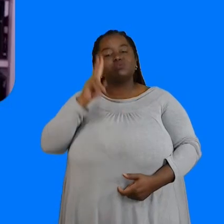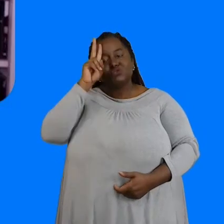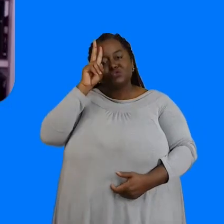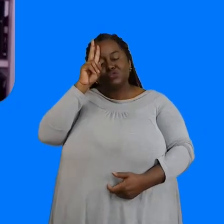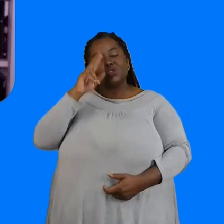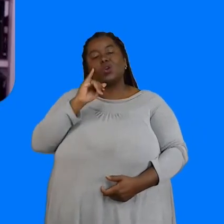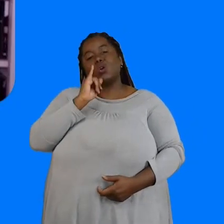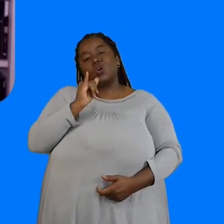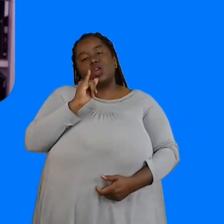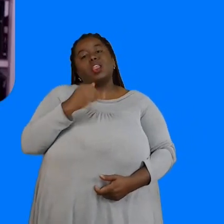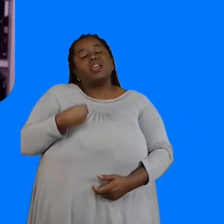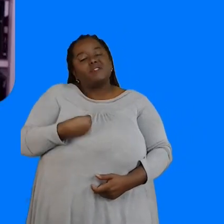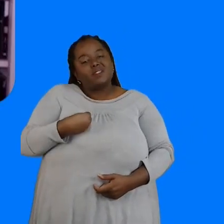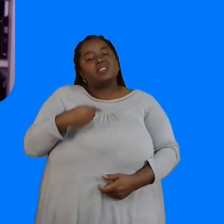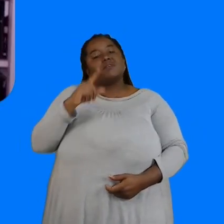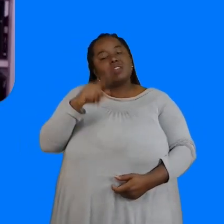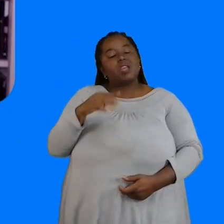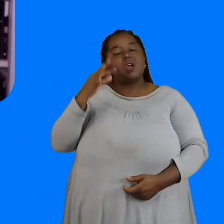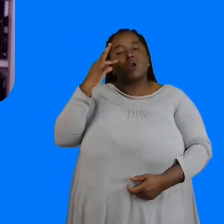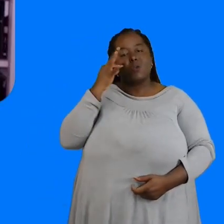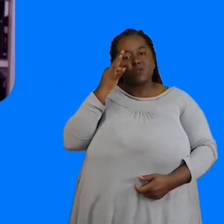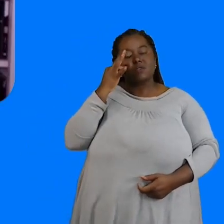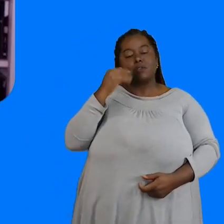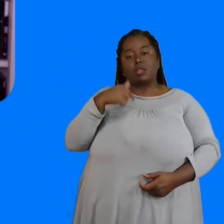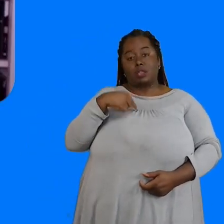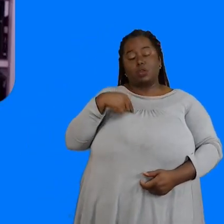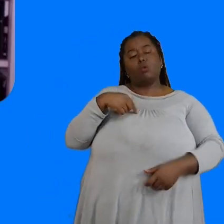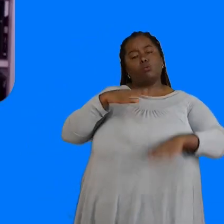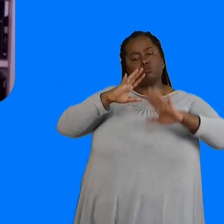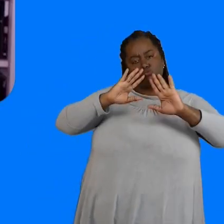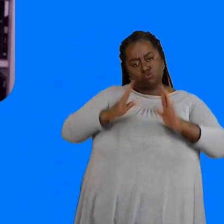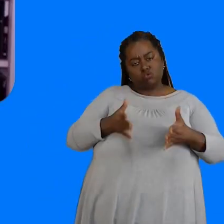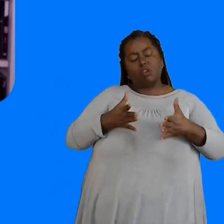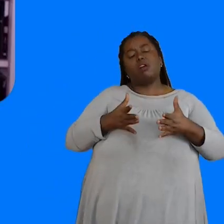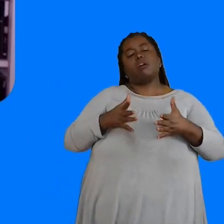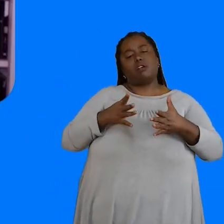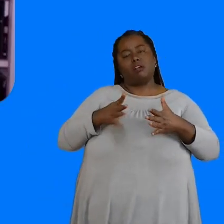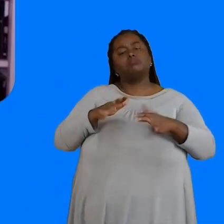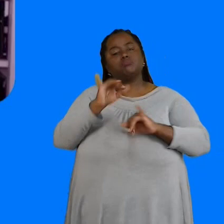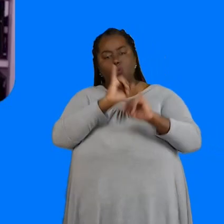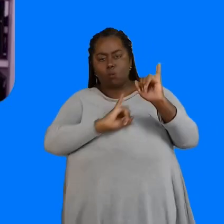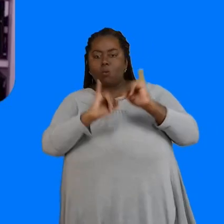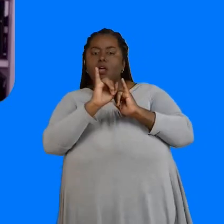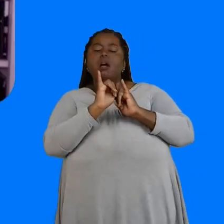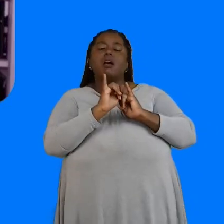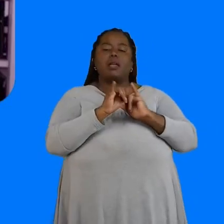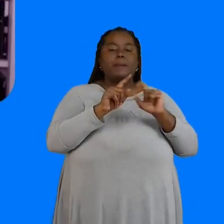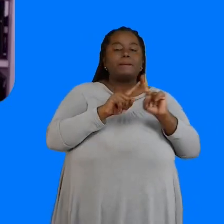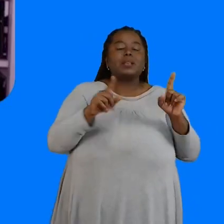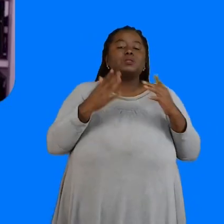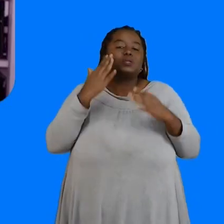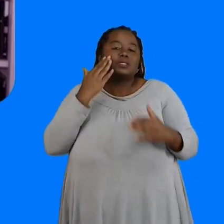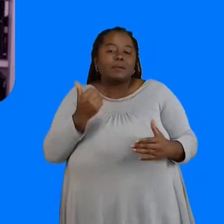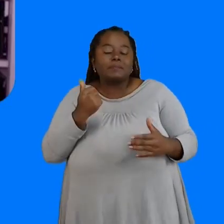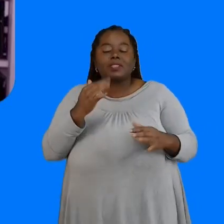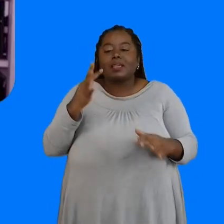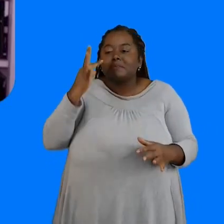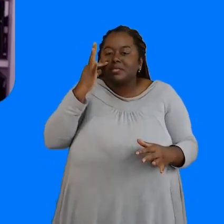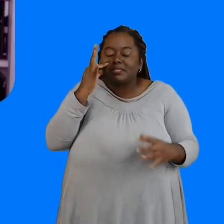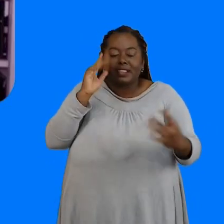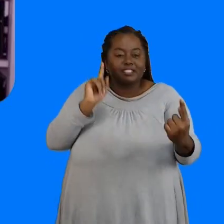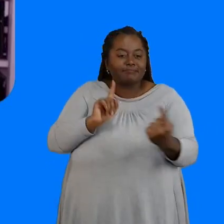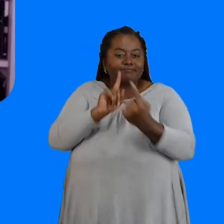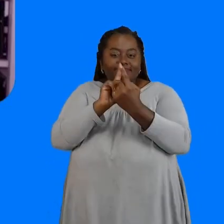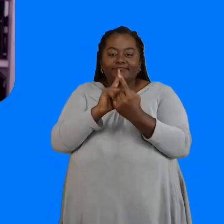vivo. Eu fiz algum trabalho online, mas eu sabia que o meu maior desejo era estar presente, cara a cara, com as pessoas